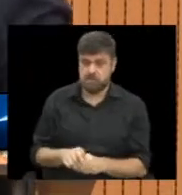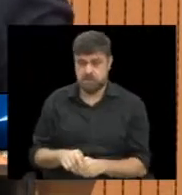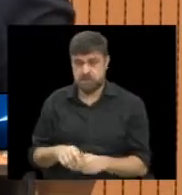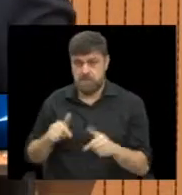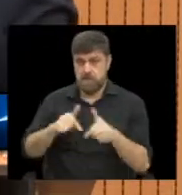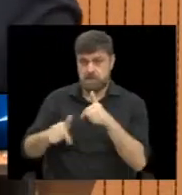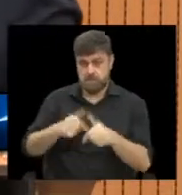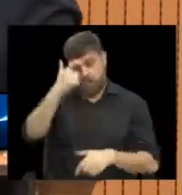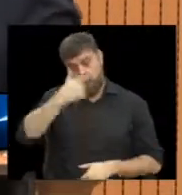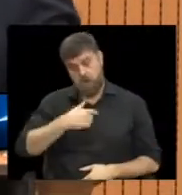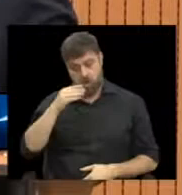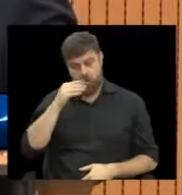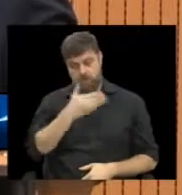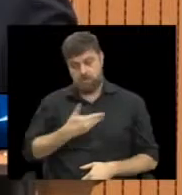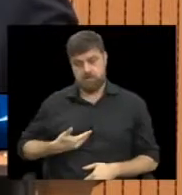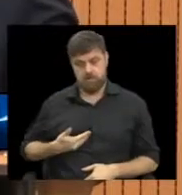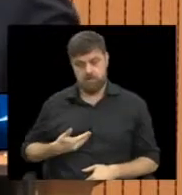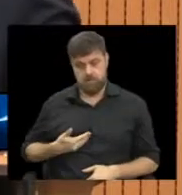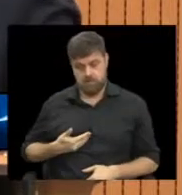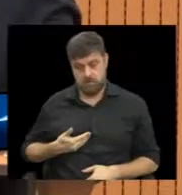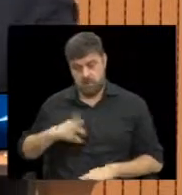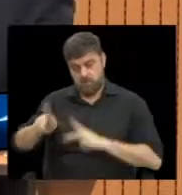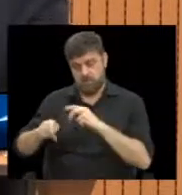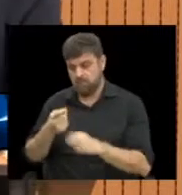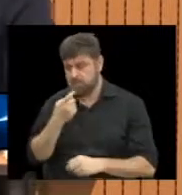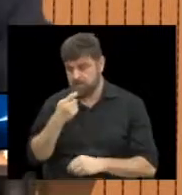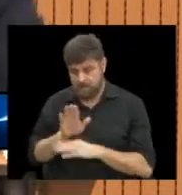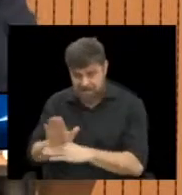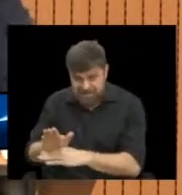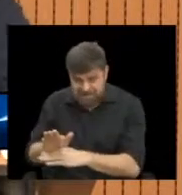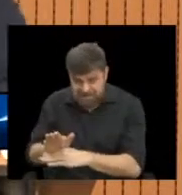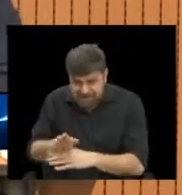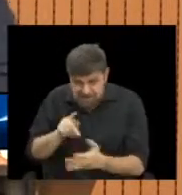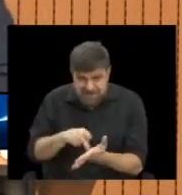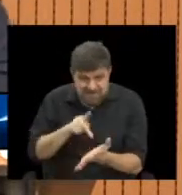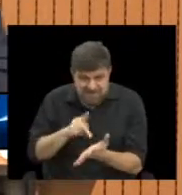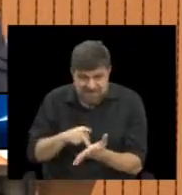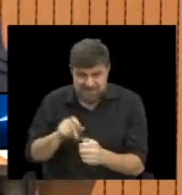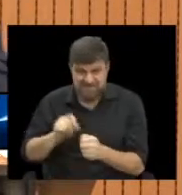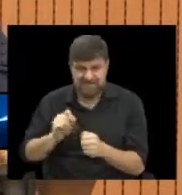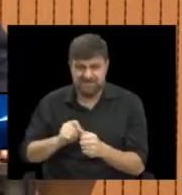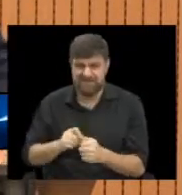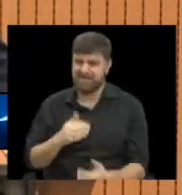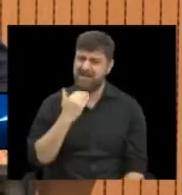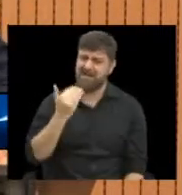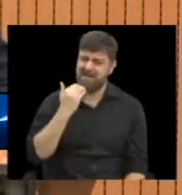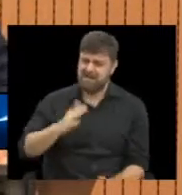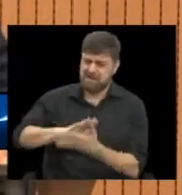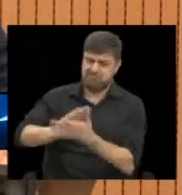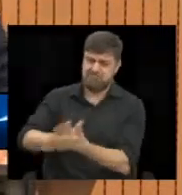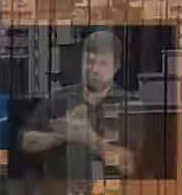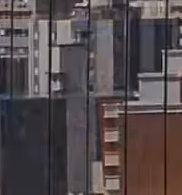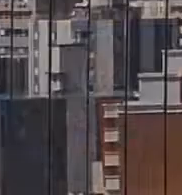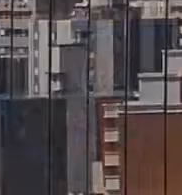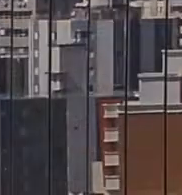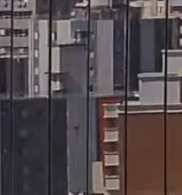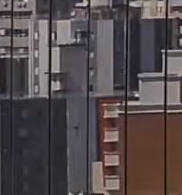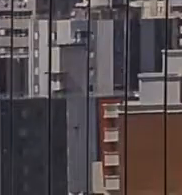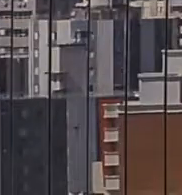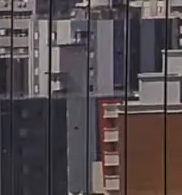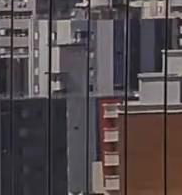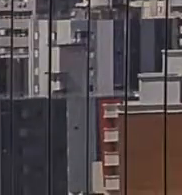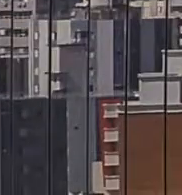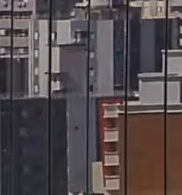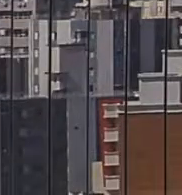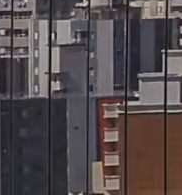poder público, para a população campineira. E, na realidade, estão prestando um desserviço para a cidade de Campinas.